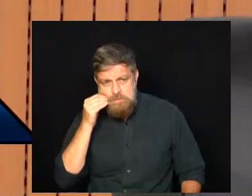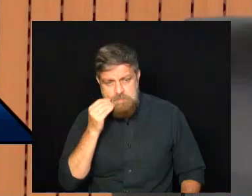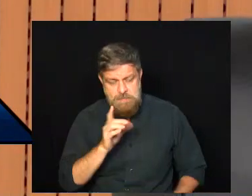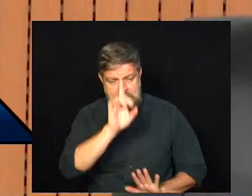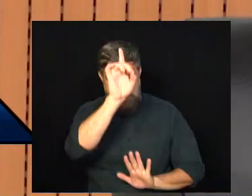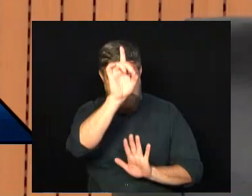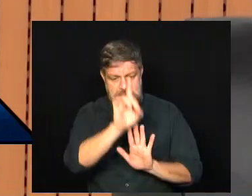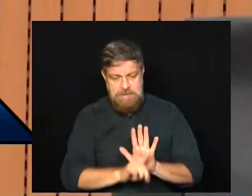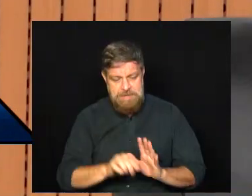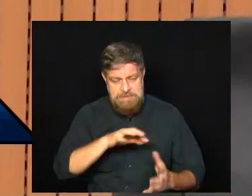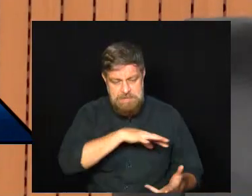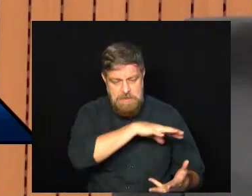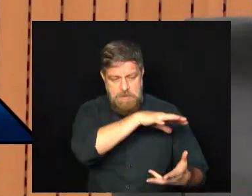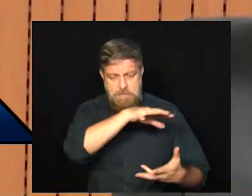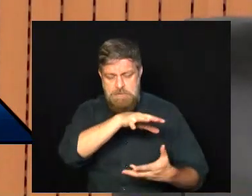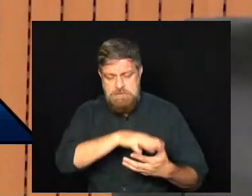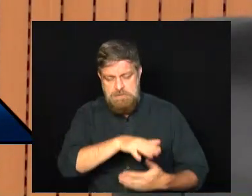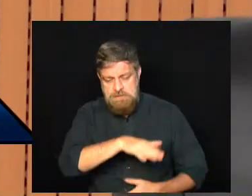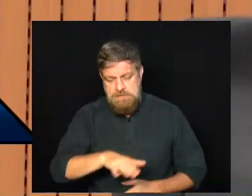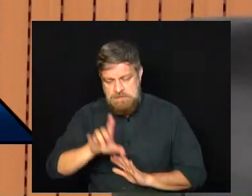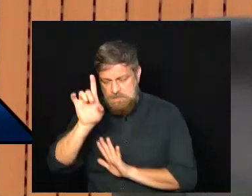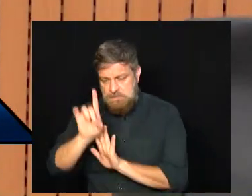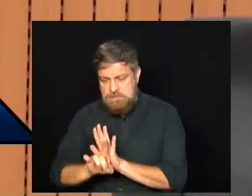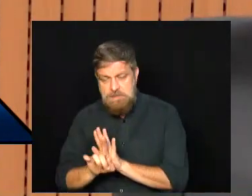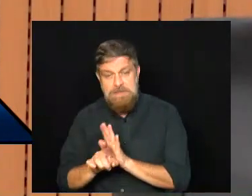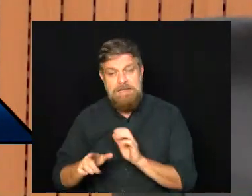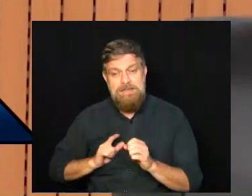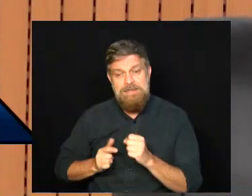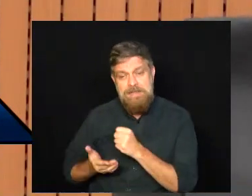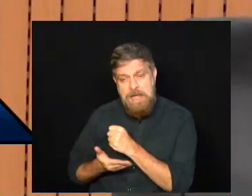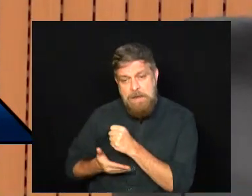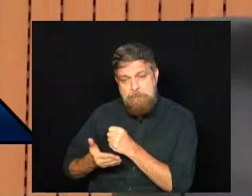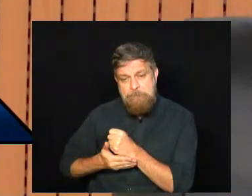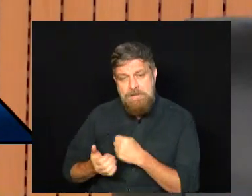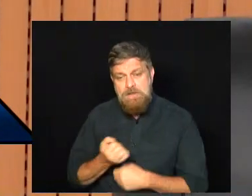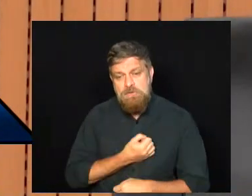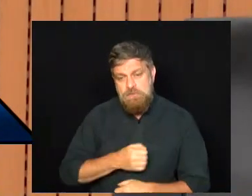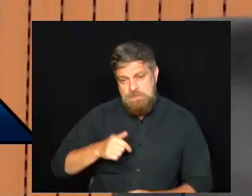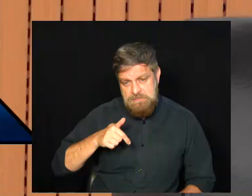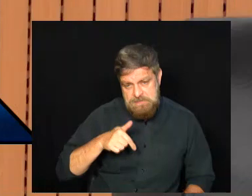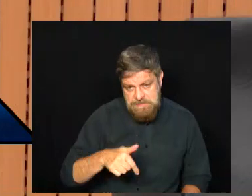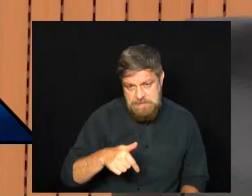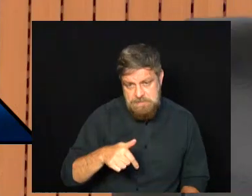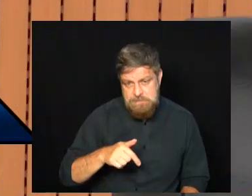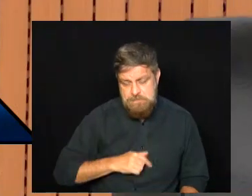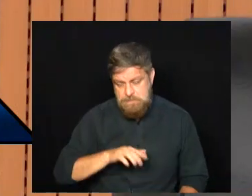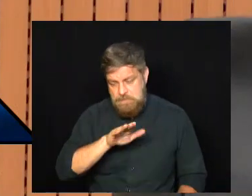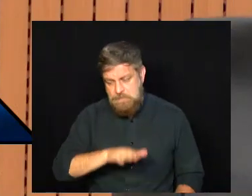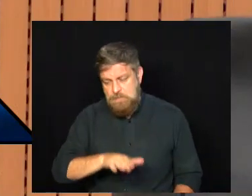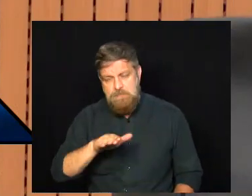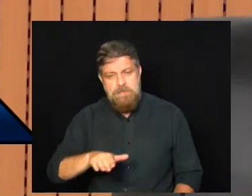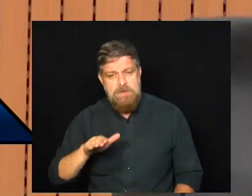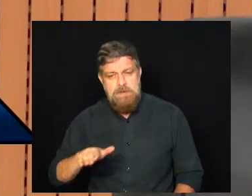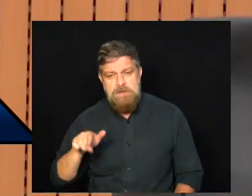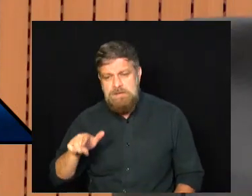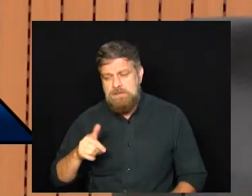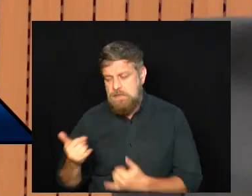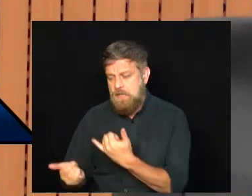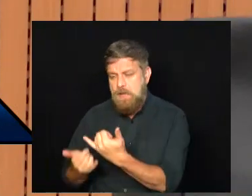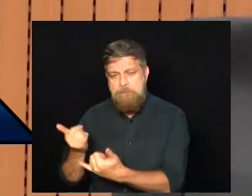dos Direitos da Criança prevê em seu princípio 7º que a criança deve desfrutar plenamente de